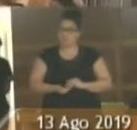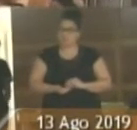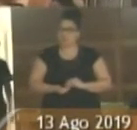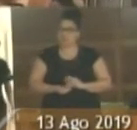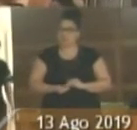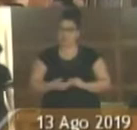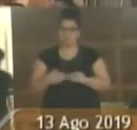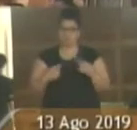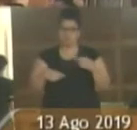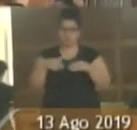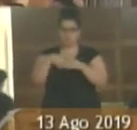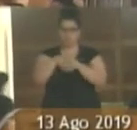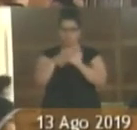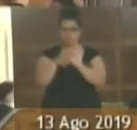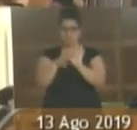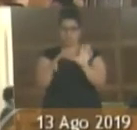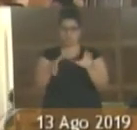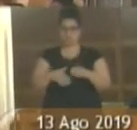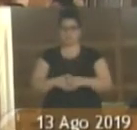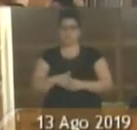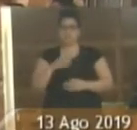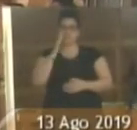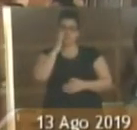Em discussão, não havendo oradores, votação aberta.